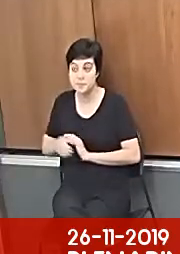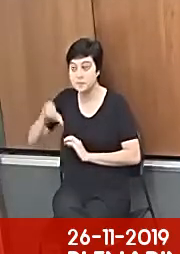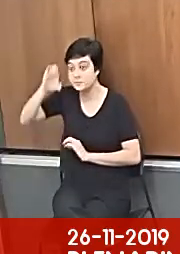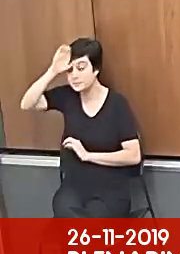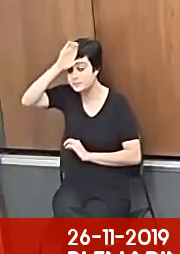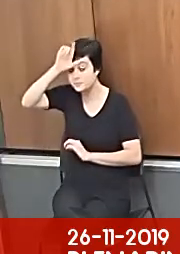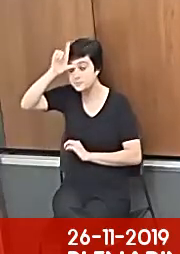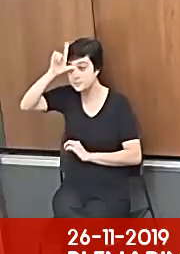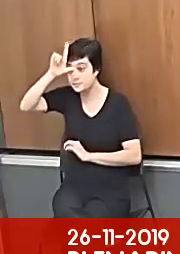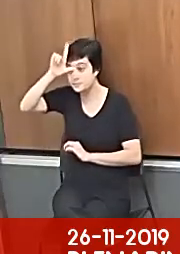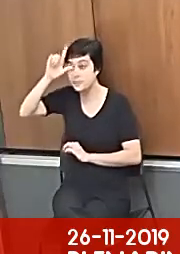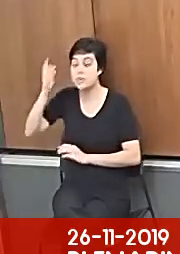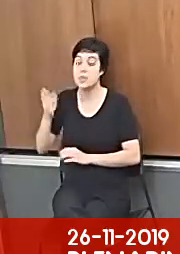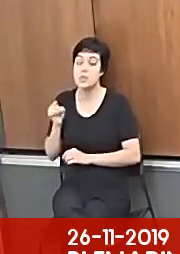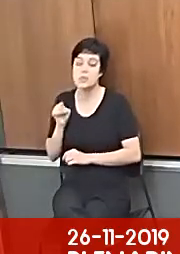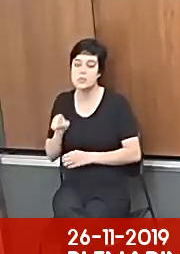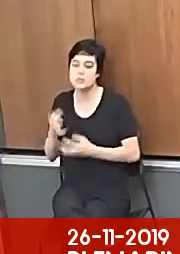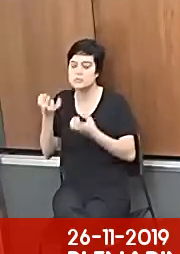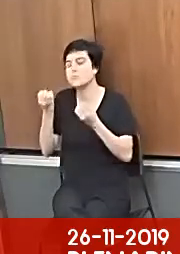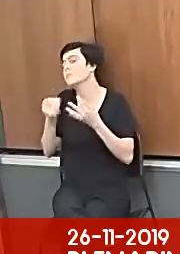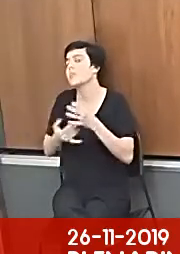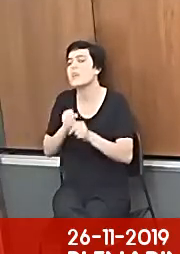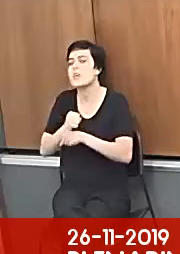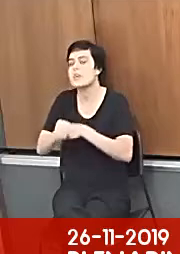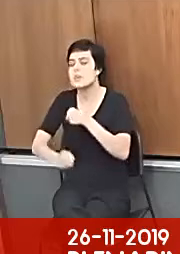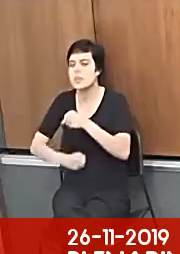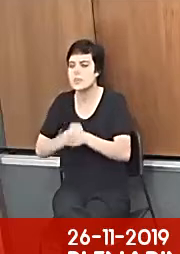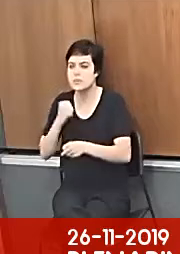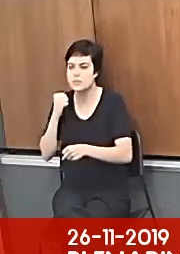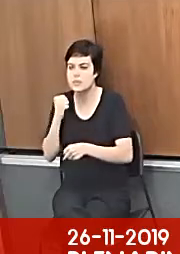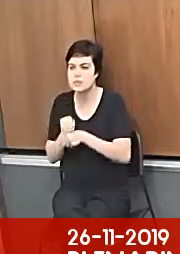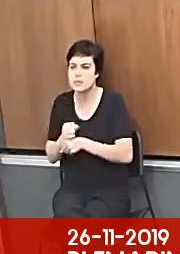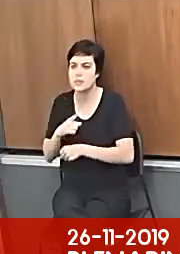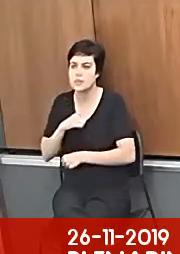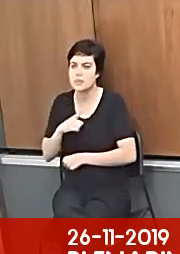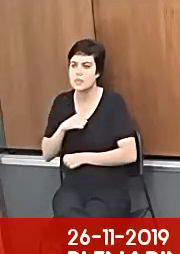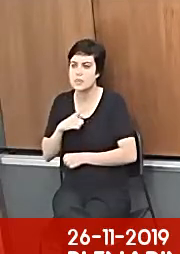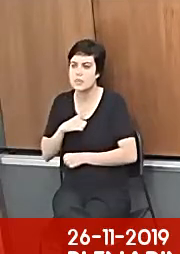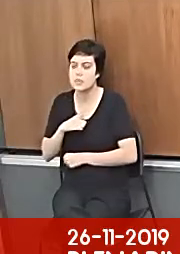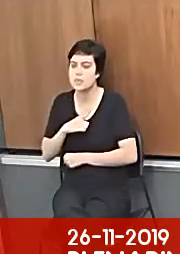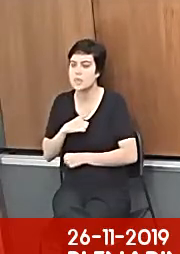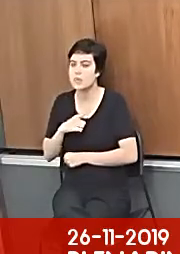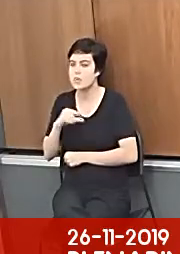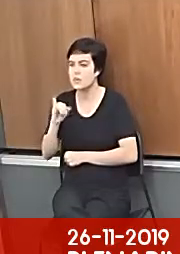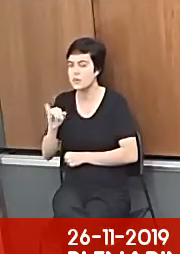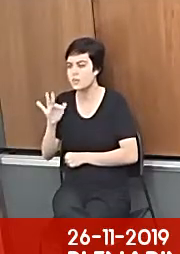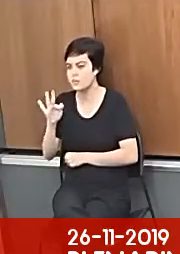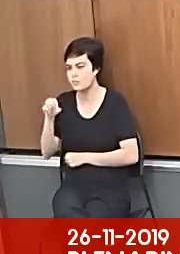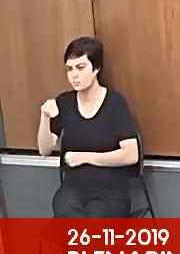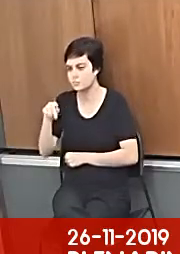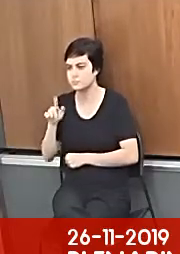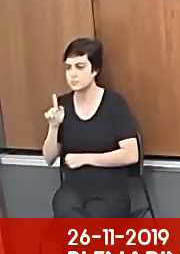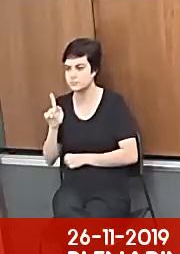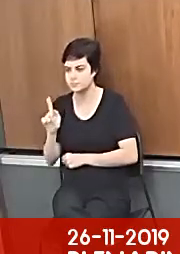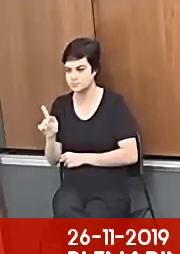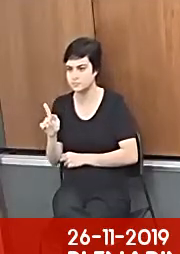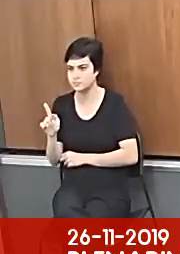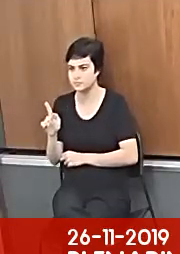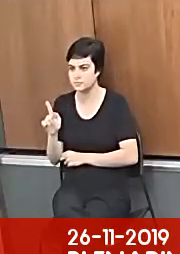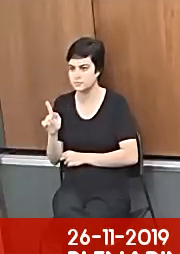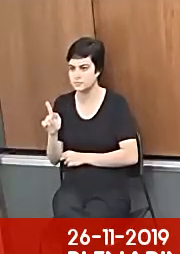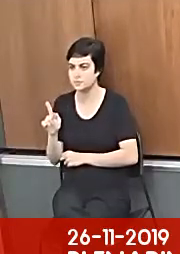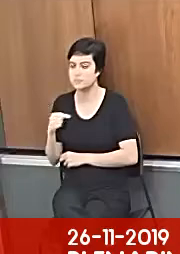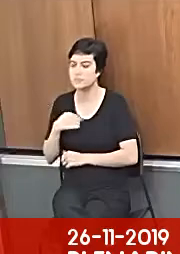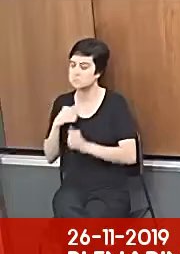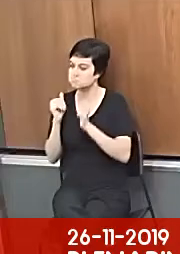Clarissa, você está falando aí do ano que vem, do UFMG, que é o Instituto Federal de Minas Gerais. Eu estive reunido com